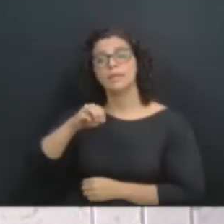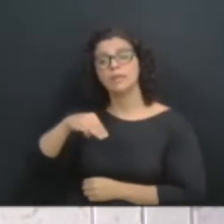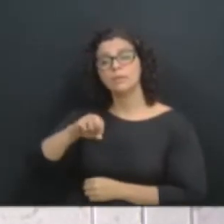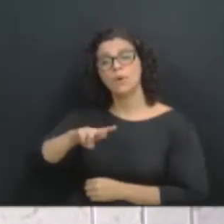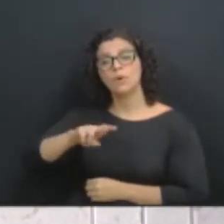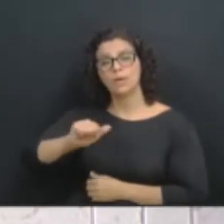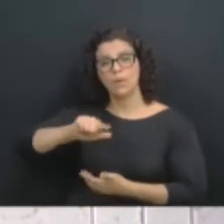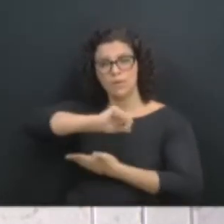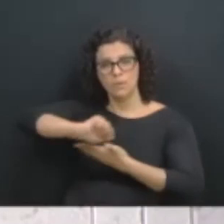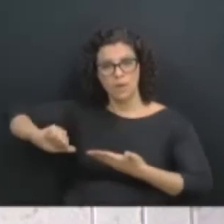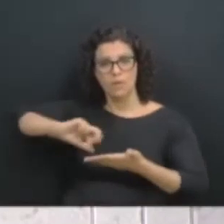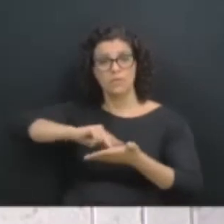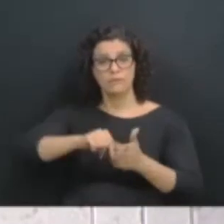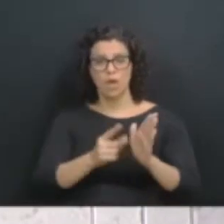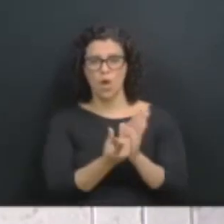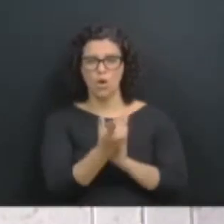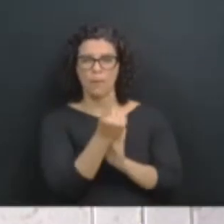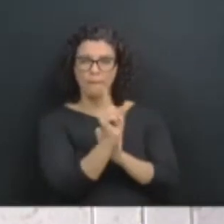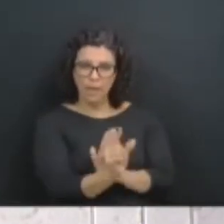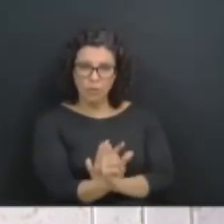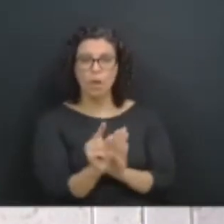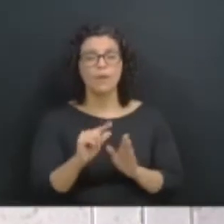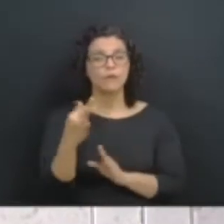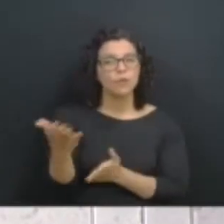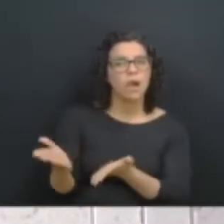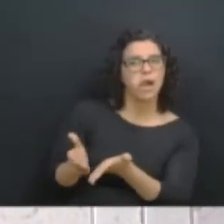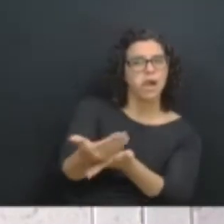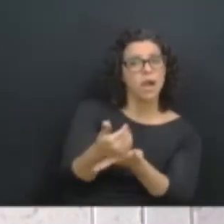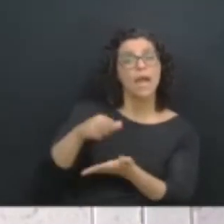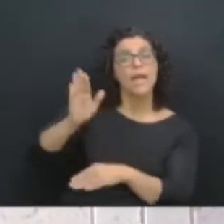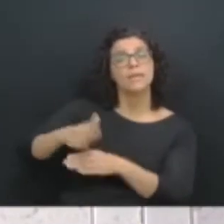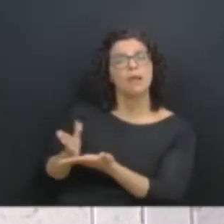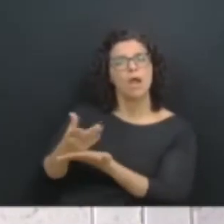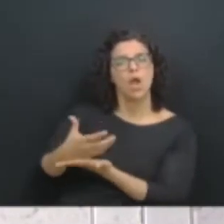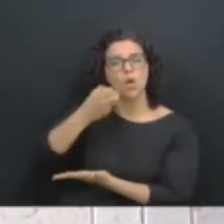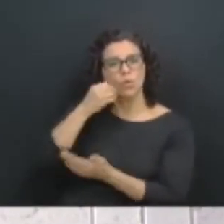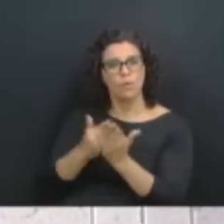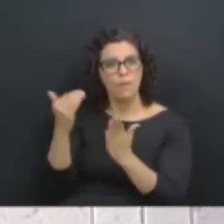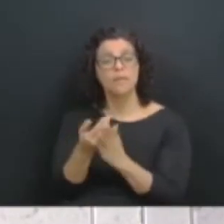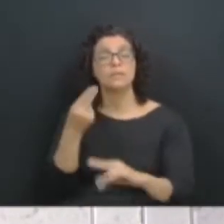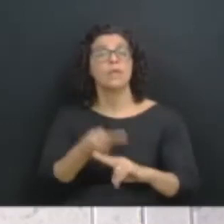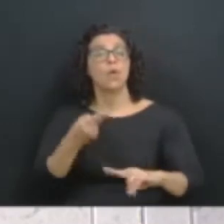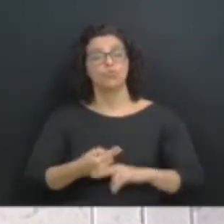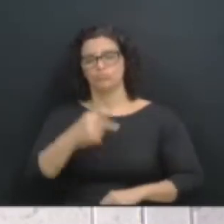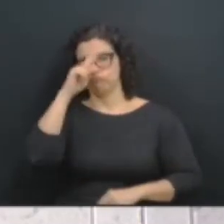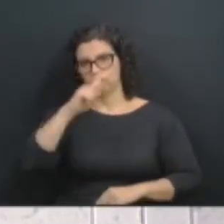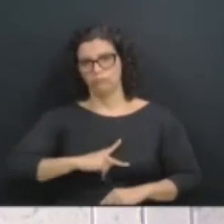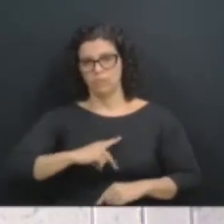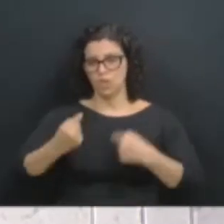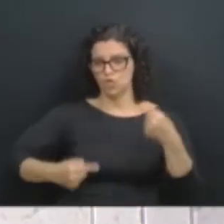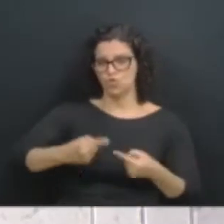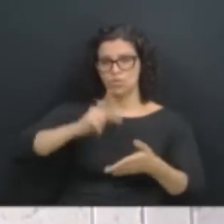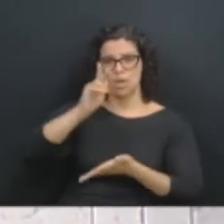Projetar o orçamento a menor para ter excesso de arrecadação em abundância e usar da forma como quiser, sem ser aprovado,